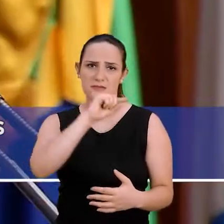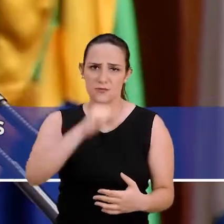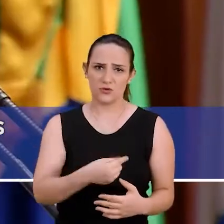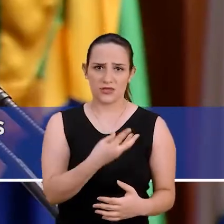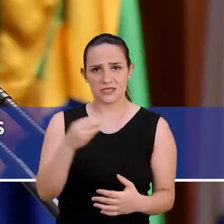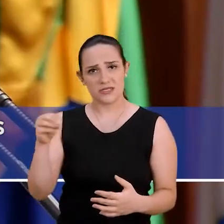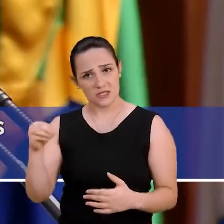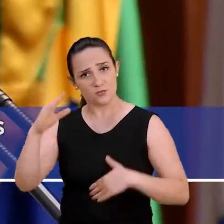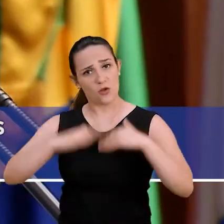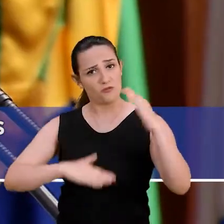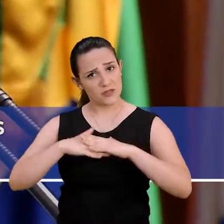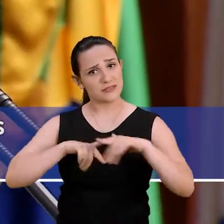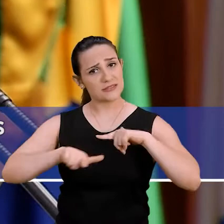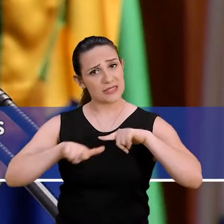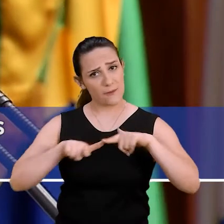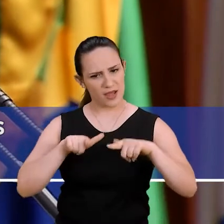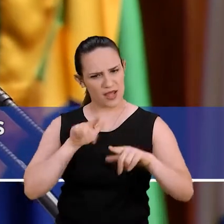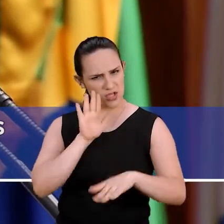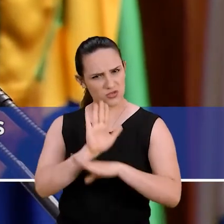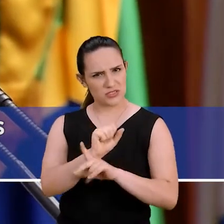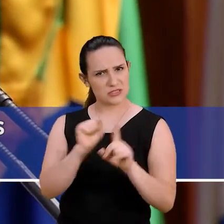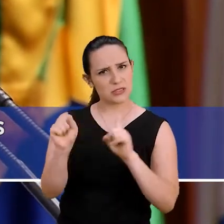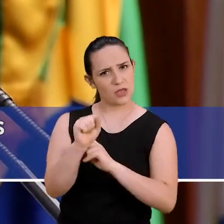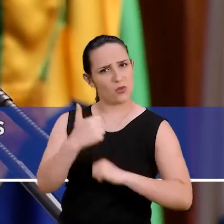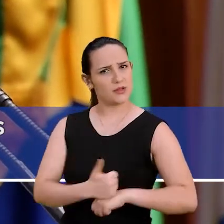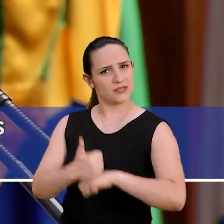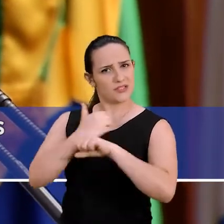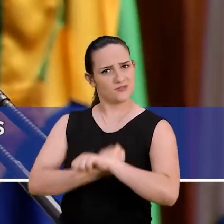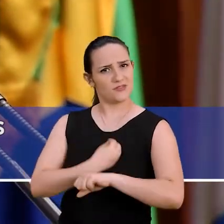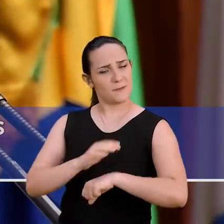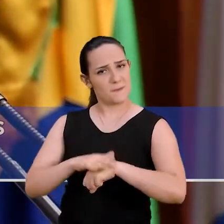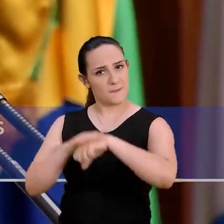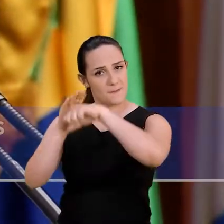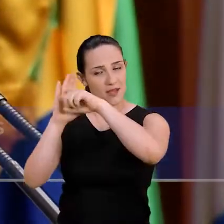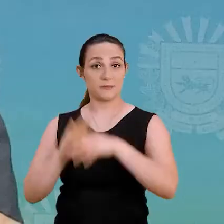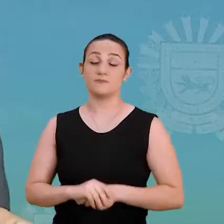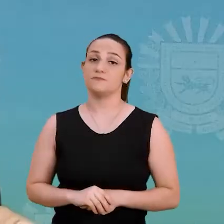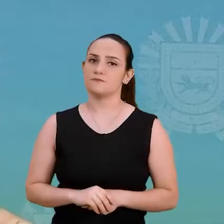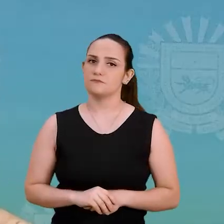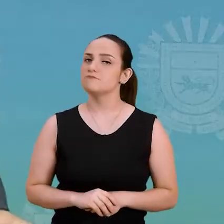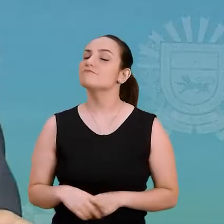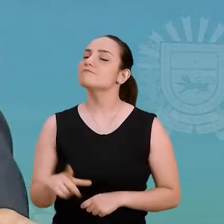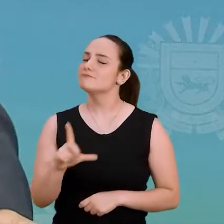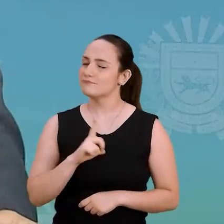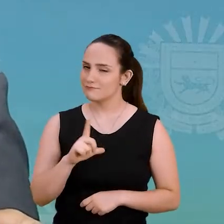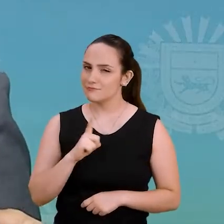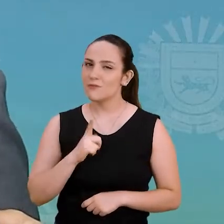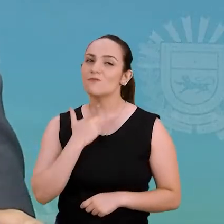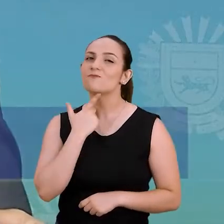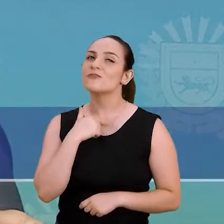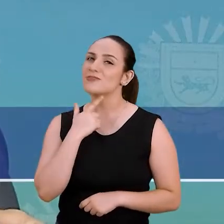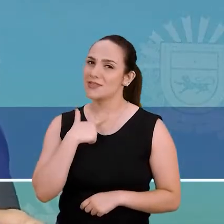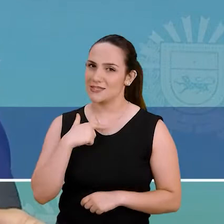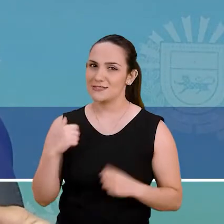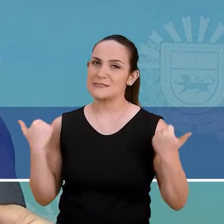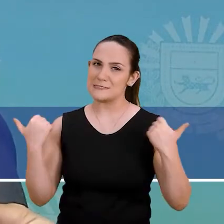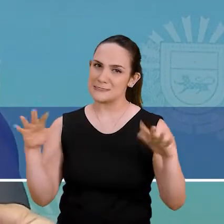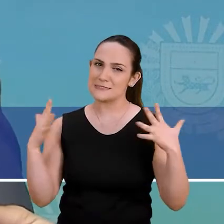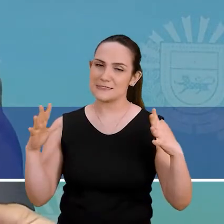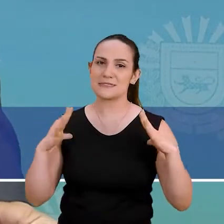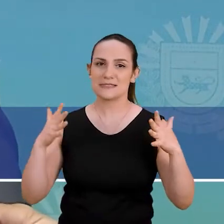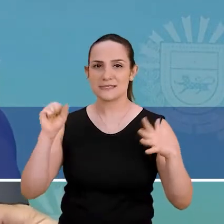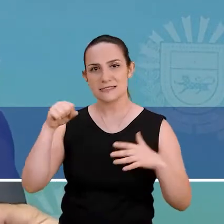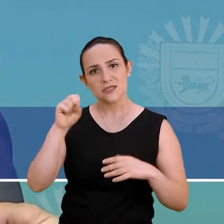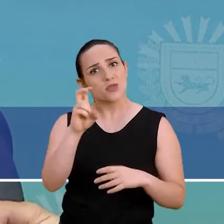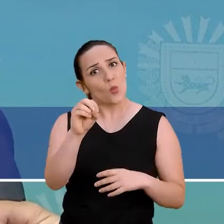profissionais atuando em prol de uma sociedade com mais qualidade de vida. Nós temos muitos motivos para comemorar esses 50 anos,